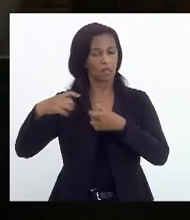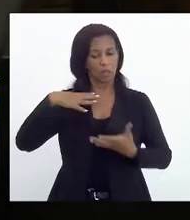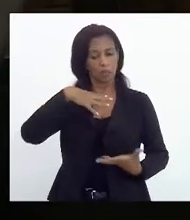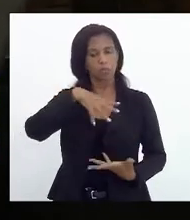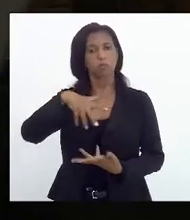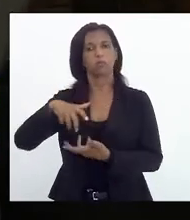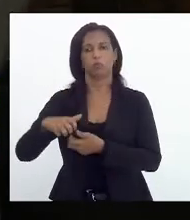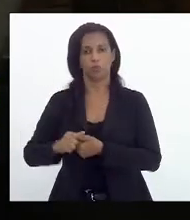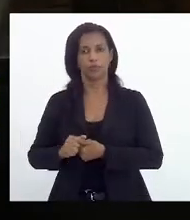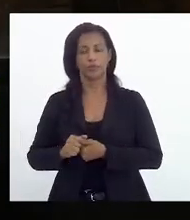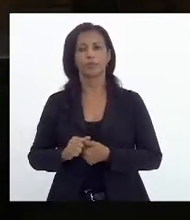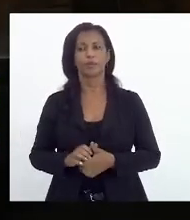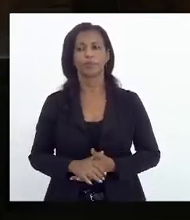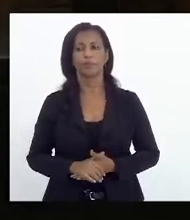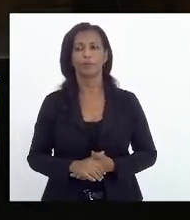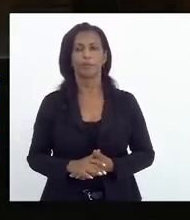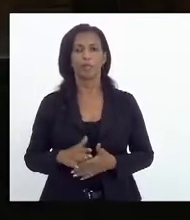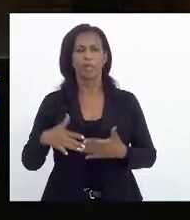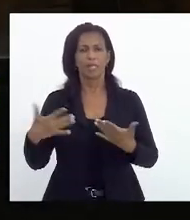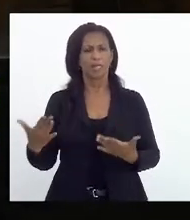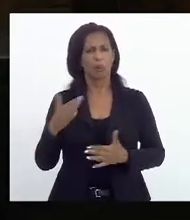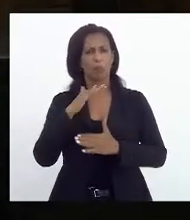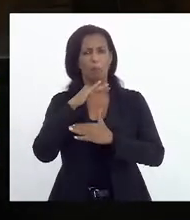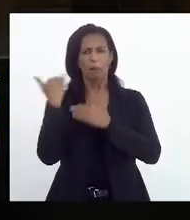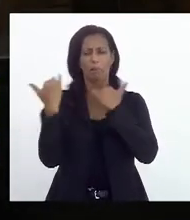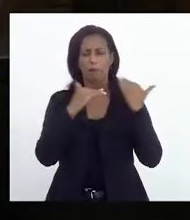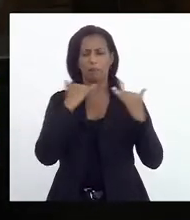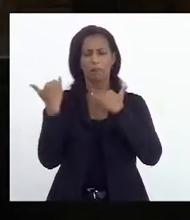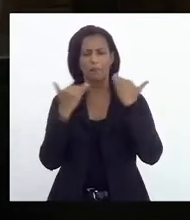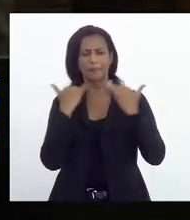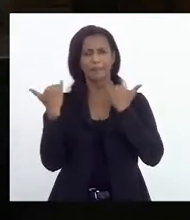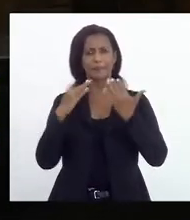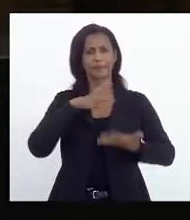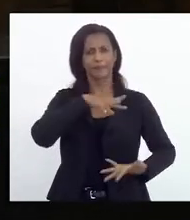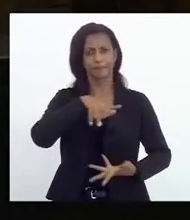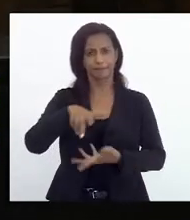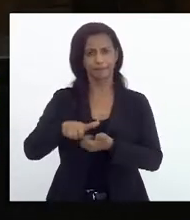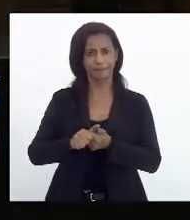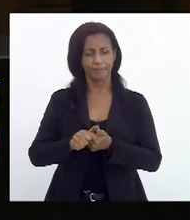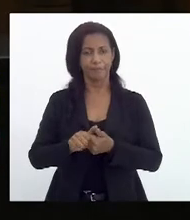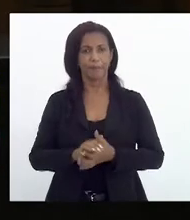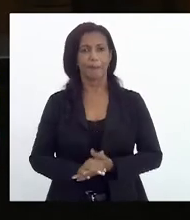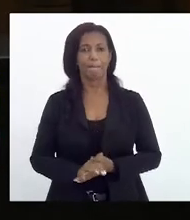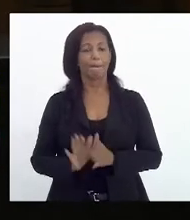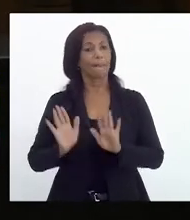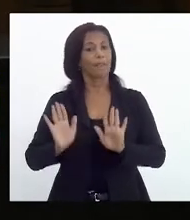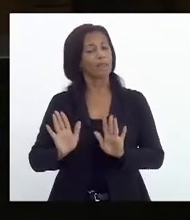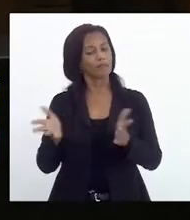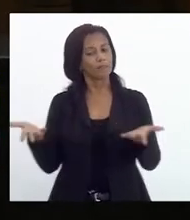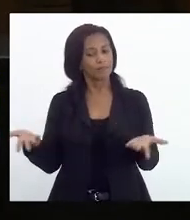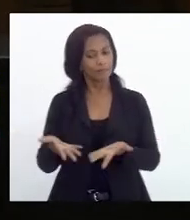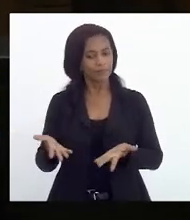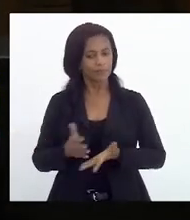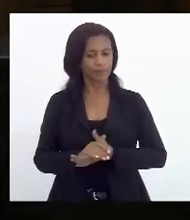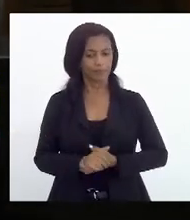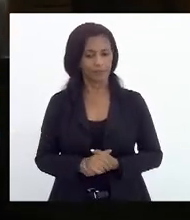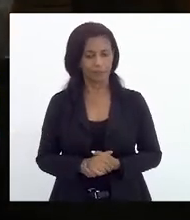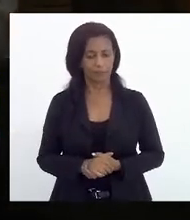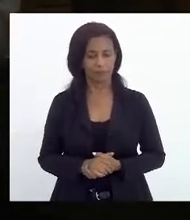Mundial que tanto matou no mundo mas queria seu presidente